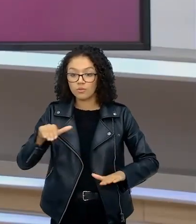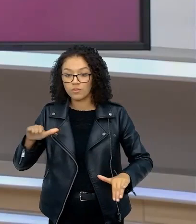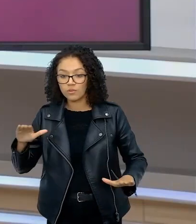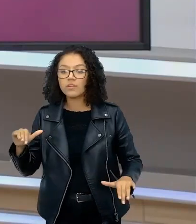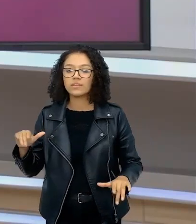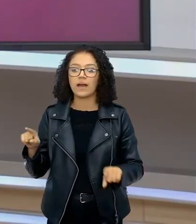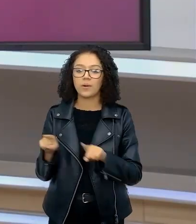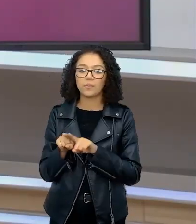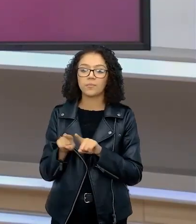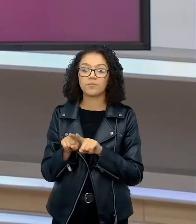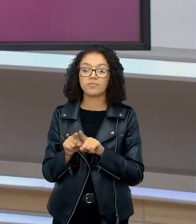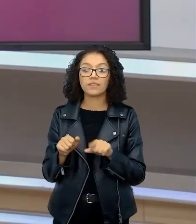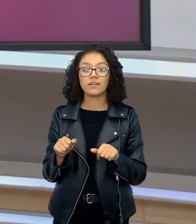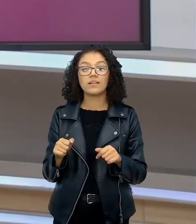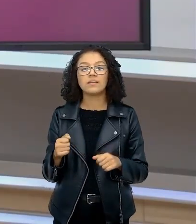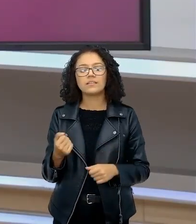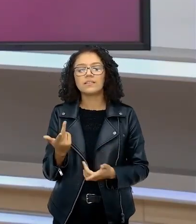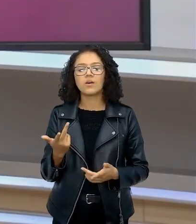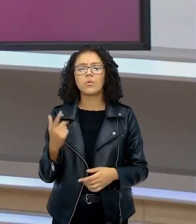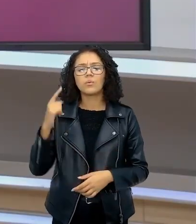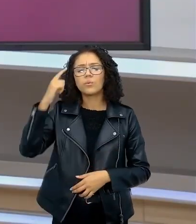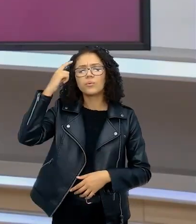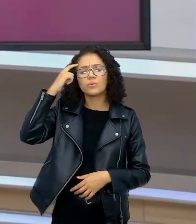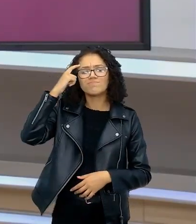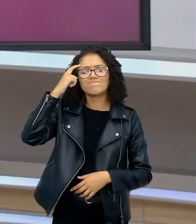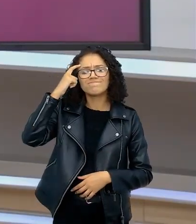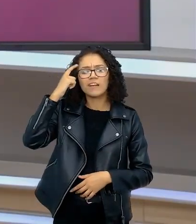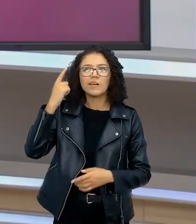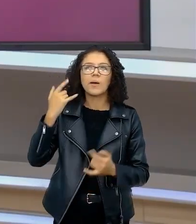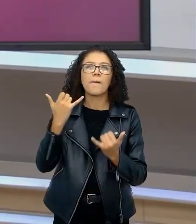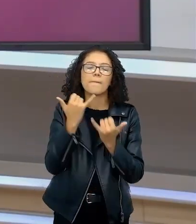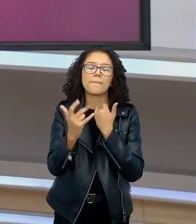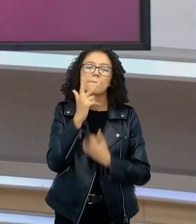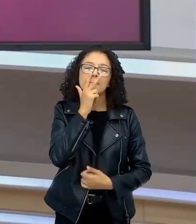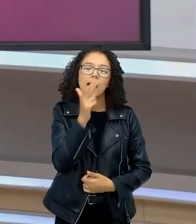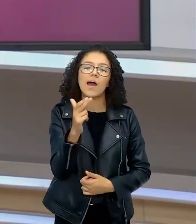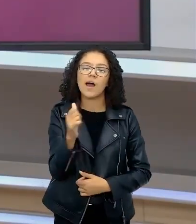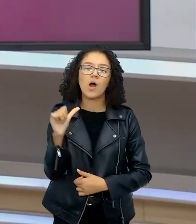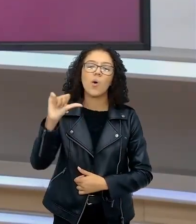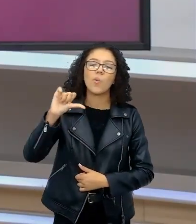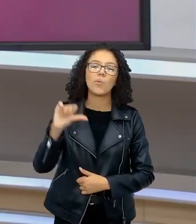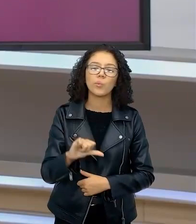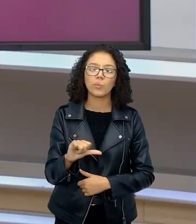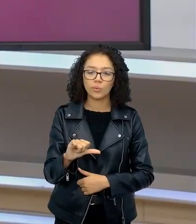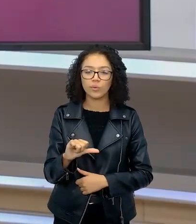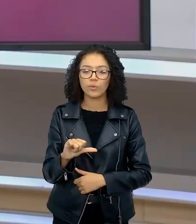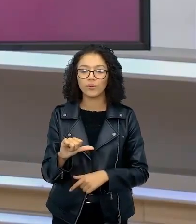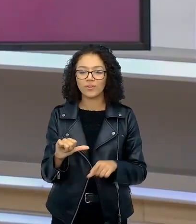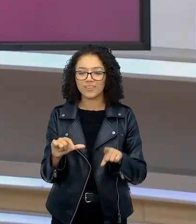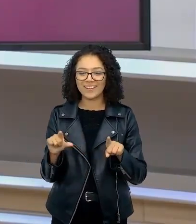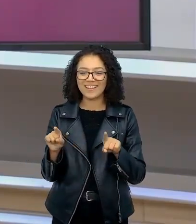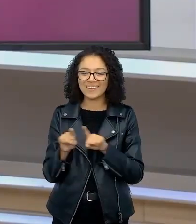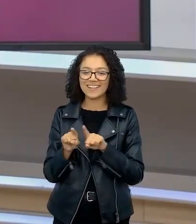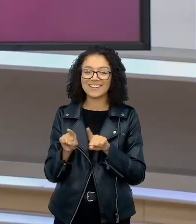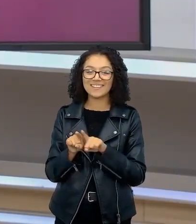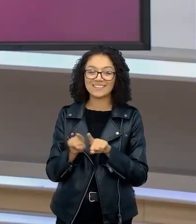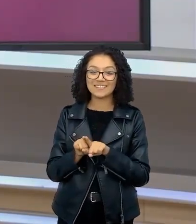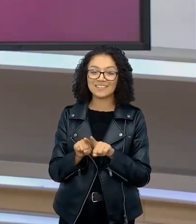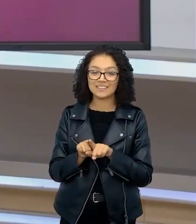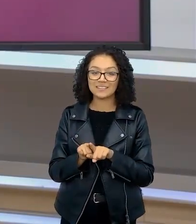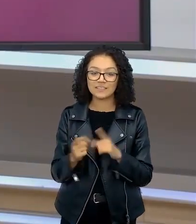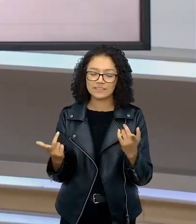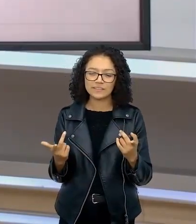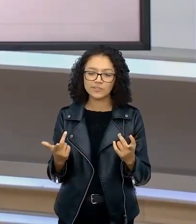homem significa ser algo muito ruim. Algo que fomenta, que alimenta o tal